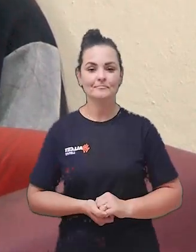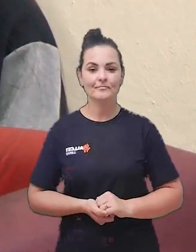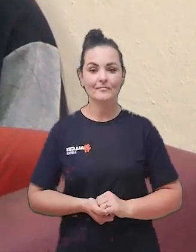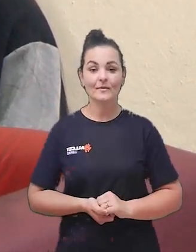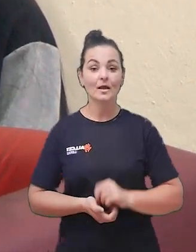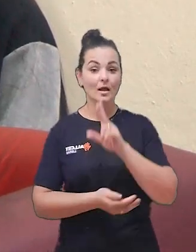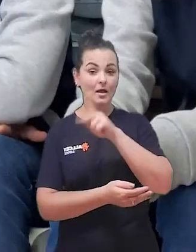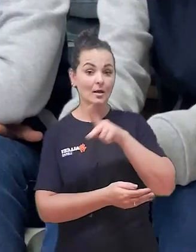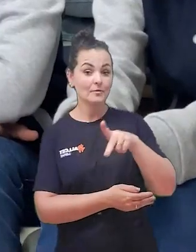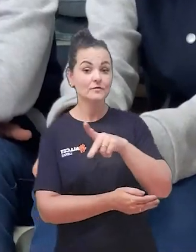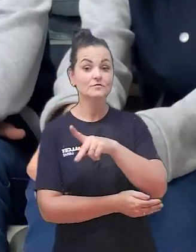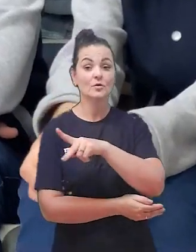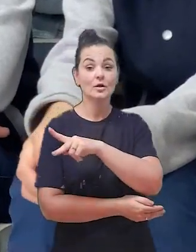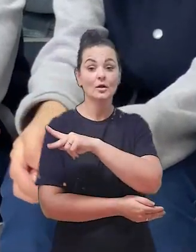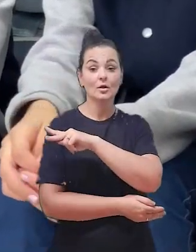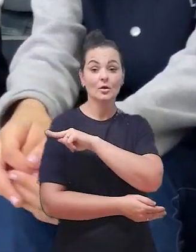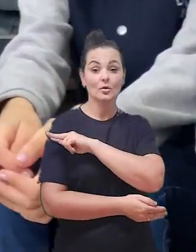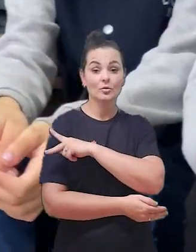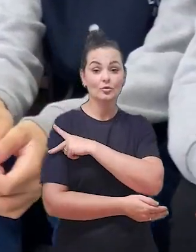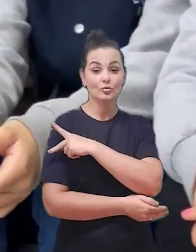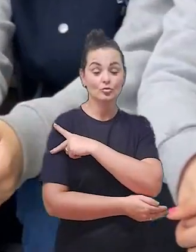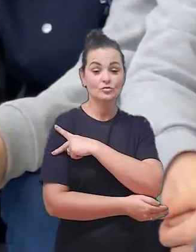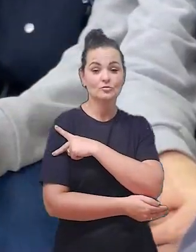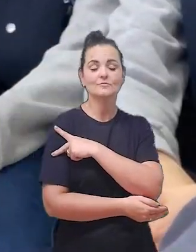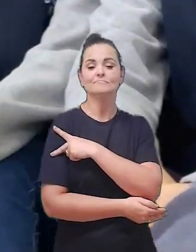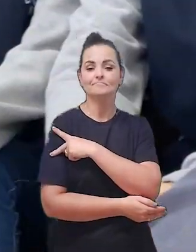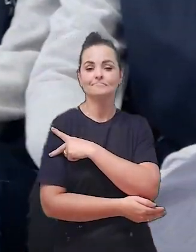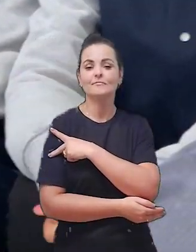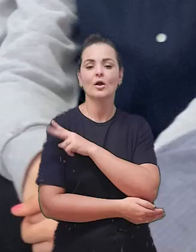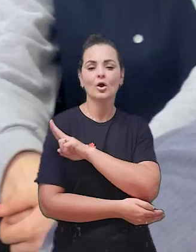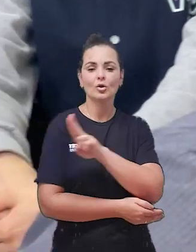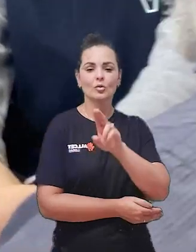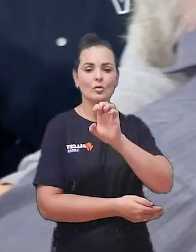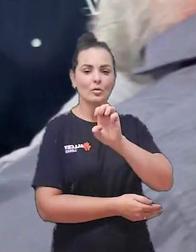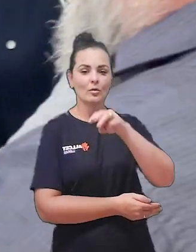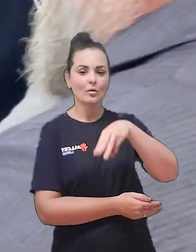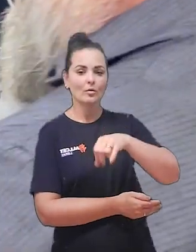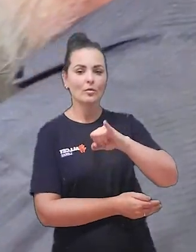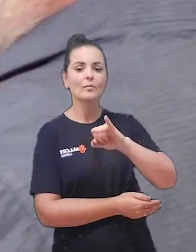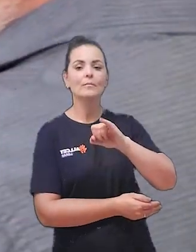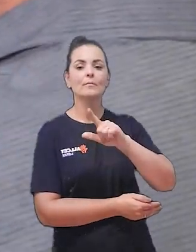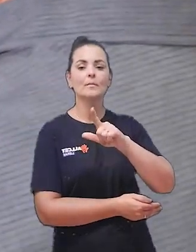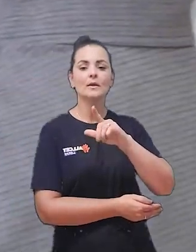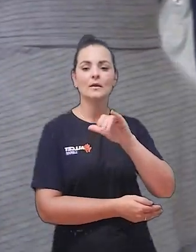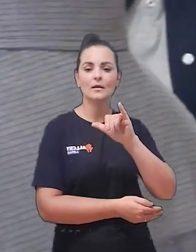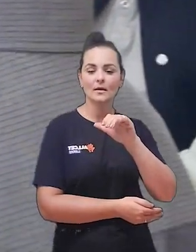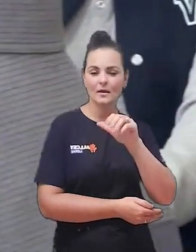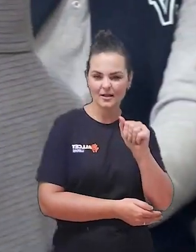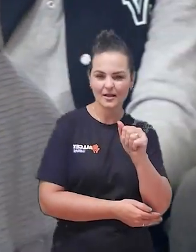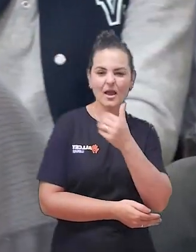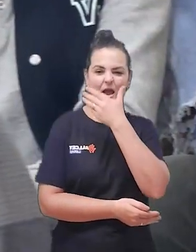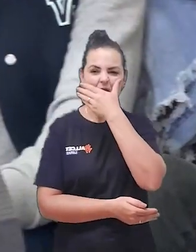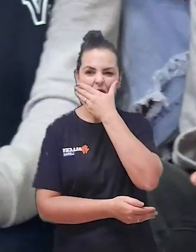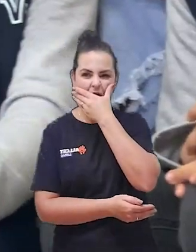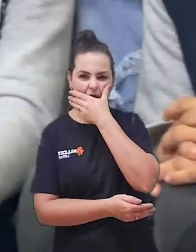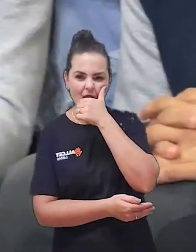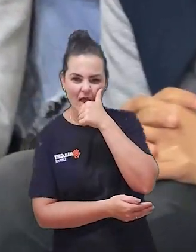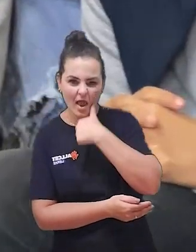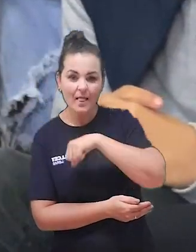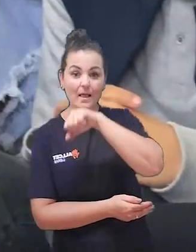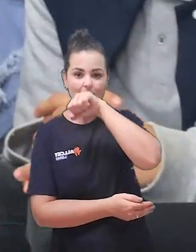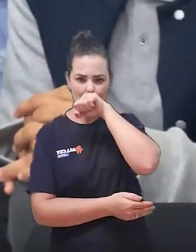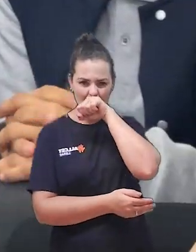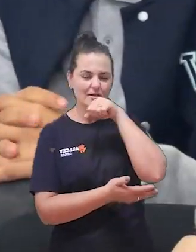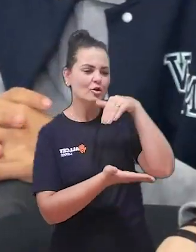professora do segundo ano é a Emília Voltolini, que é mãe do secretário de Agricultura